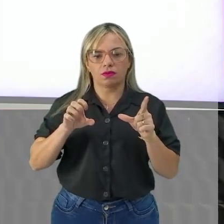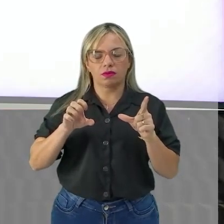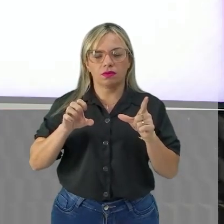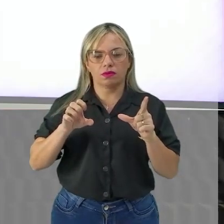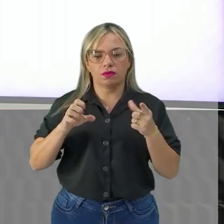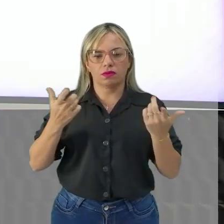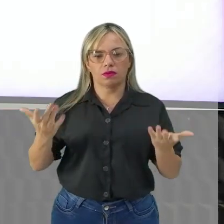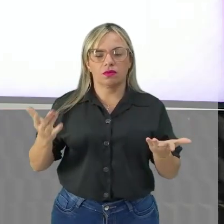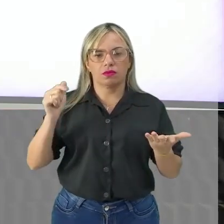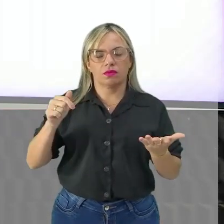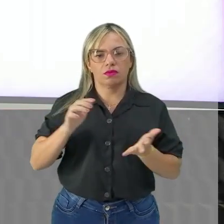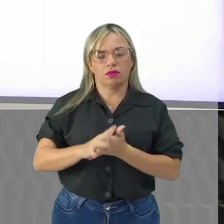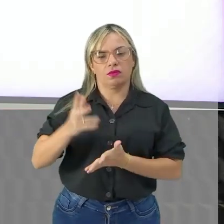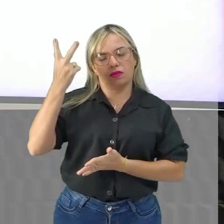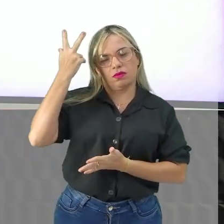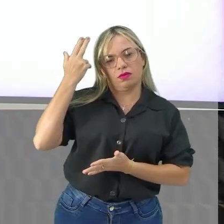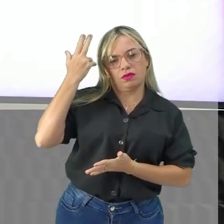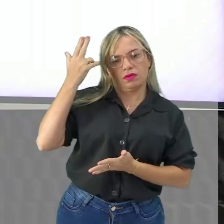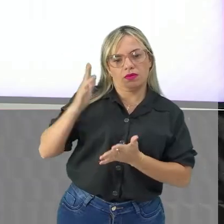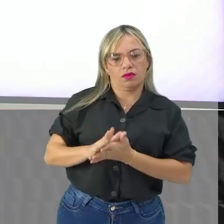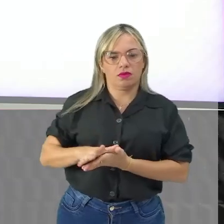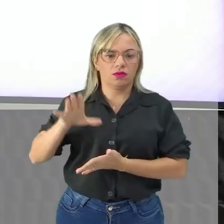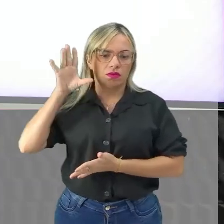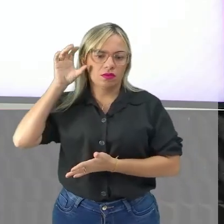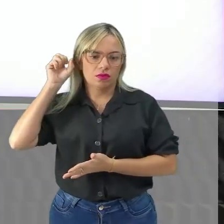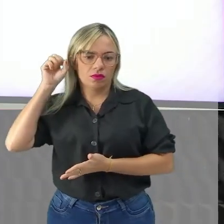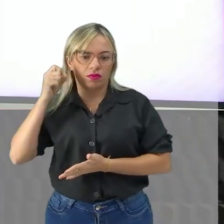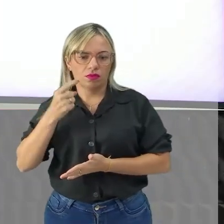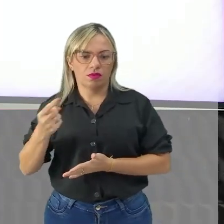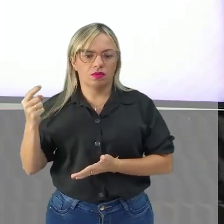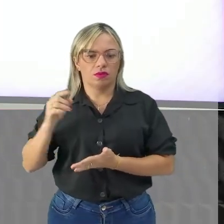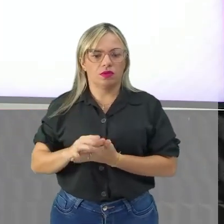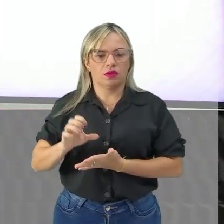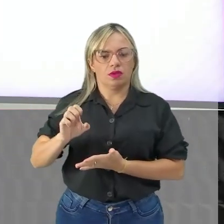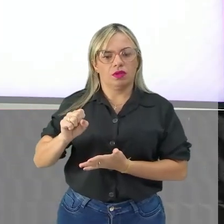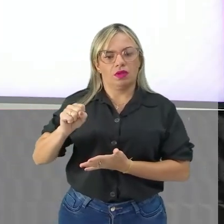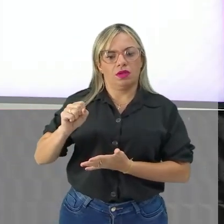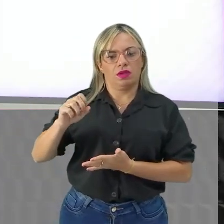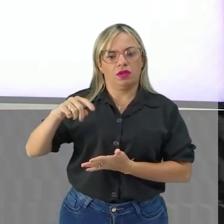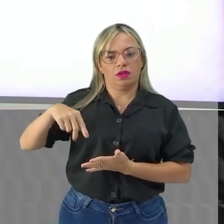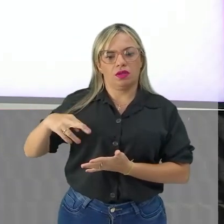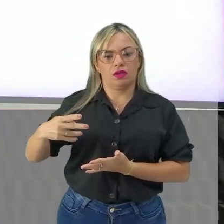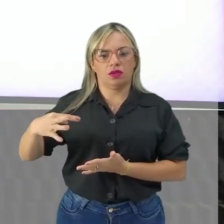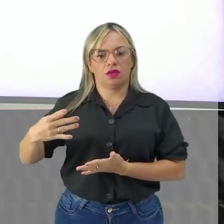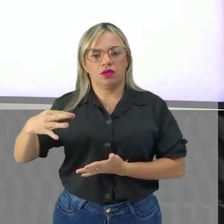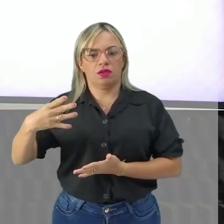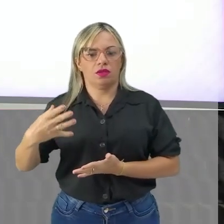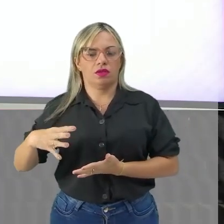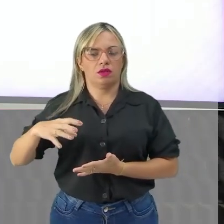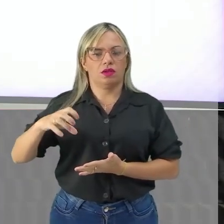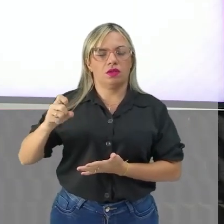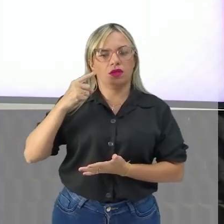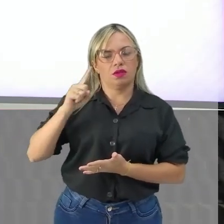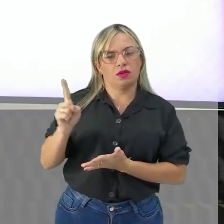então, a gente geralmente ouve mais a expressão esquistossomose, né? Então, não é